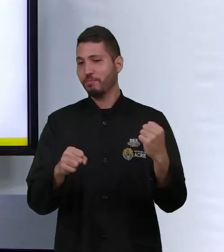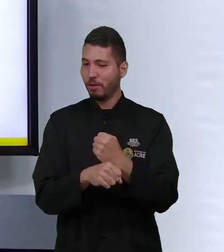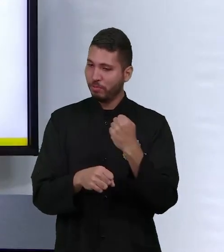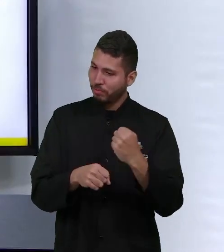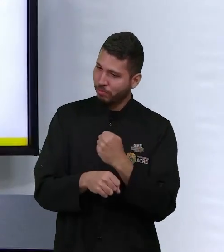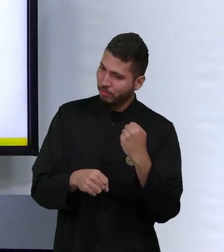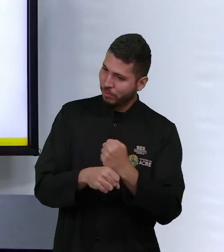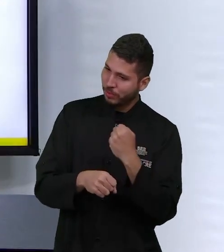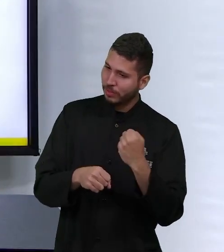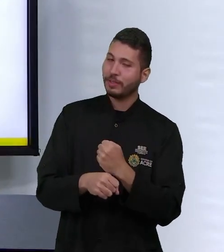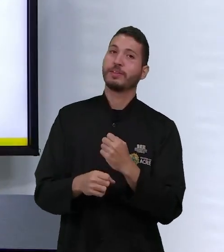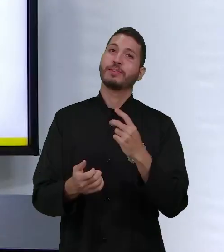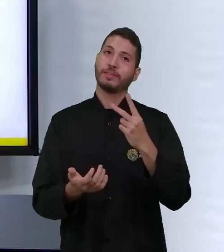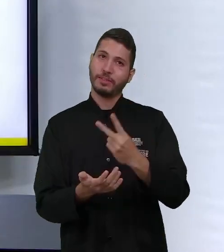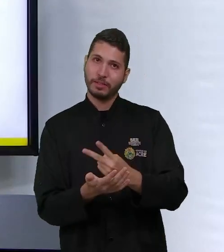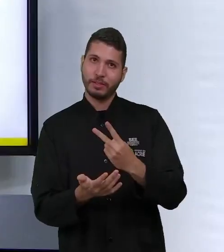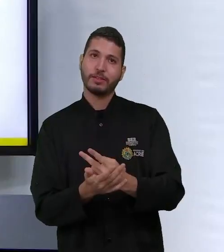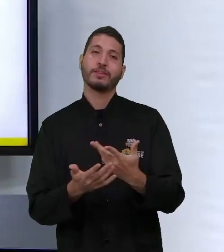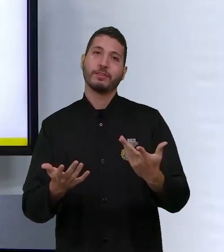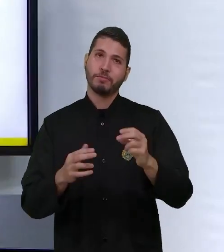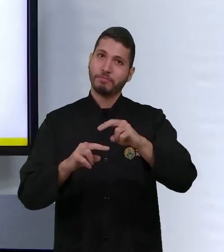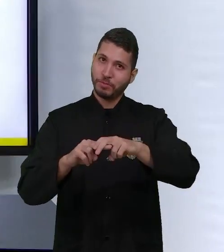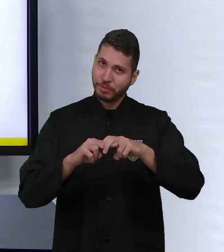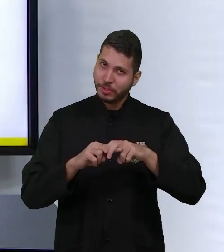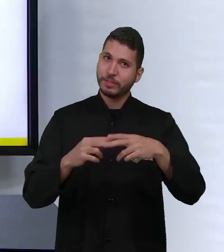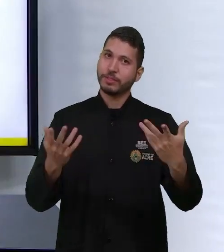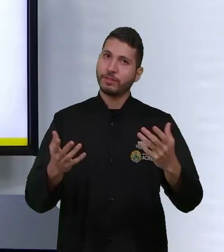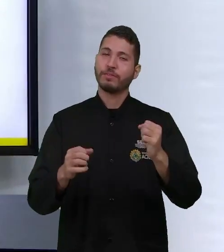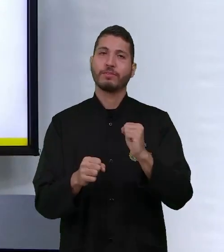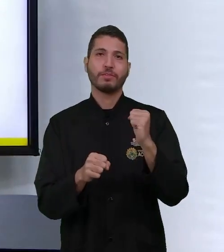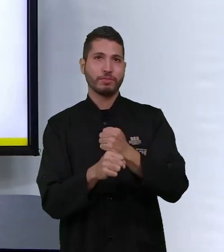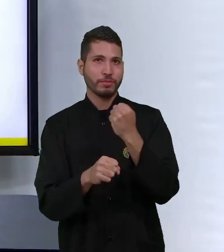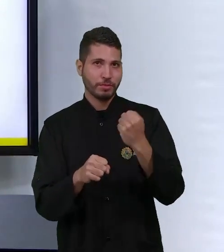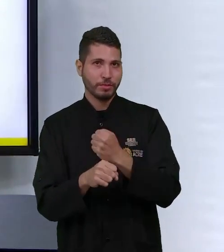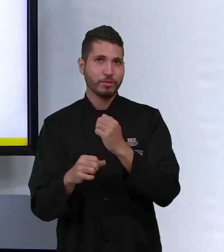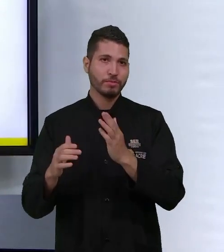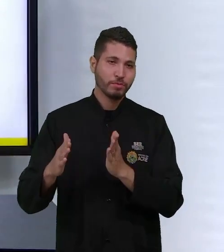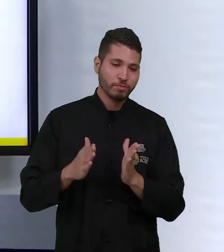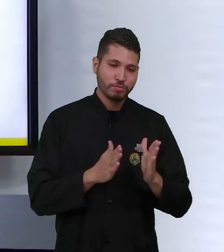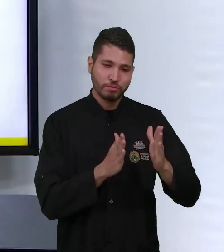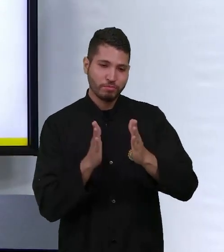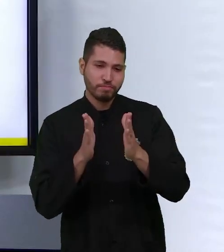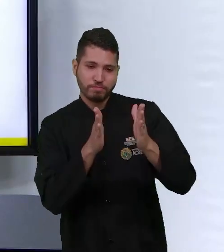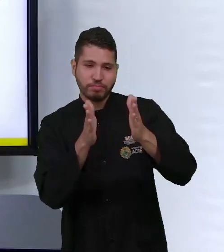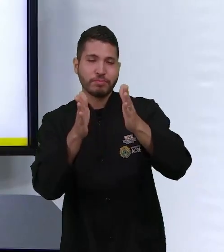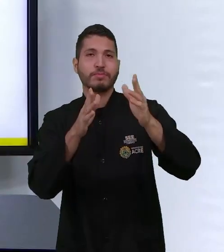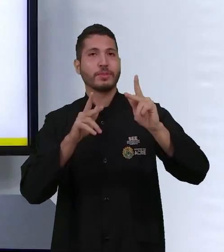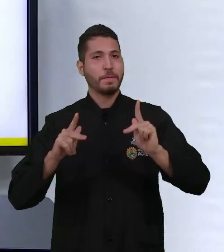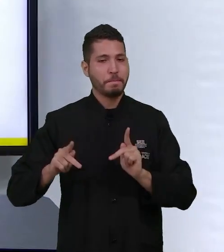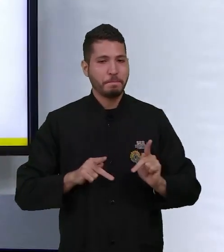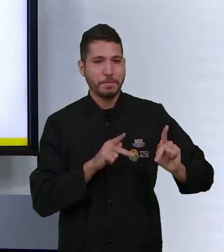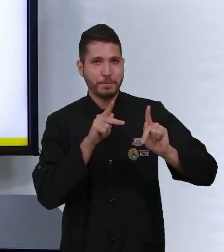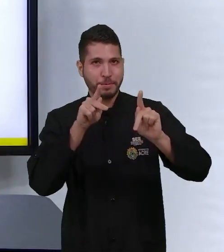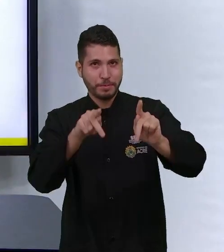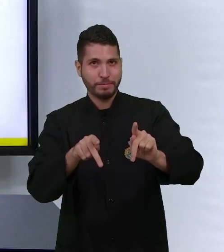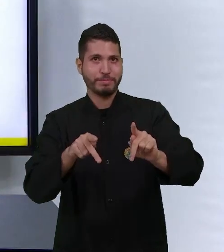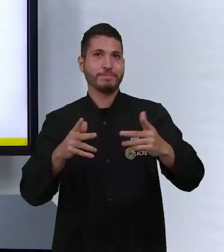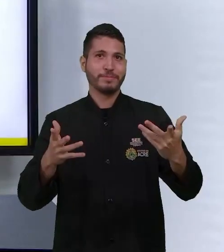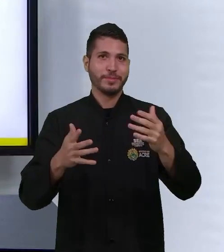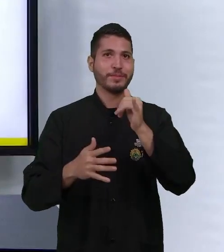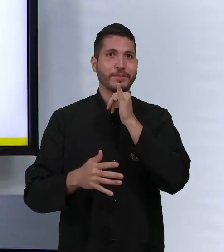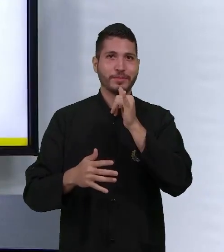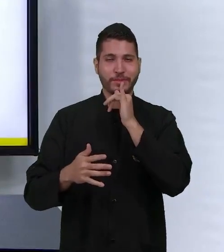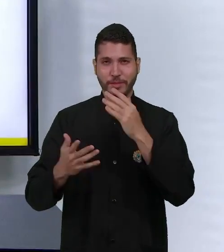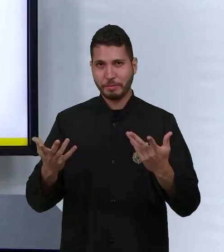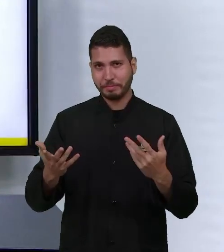nossa cidade atualmente está passando por esse processo, com a construção atualmente dos viadutos. É um exemplo disso.